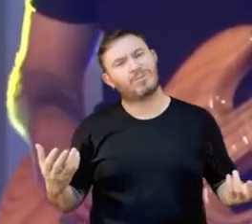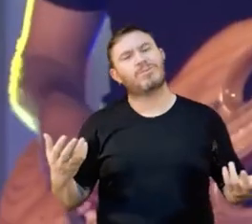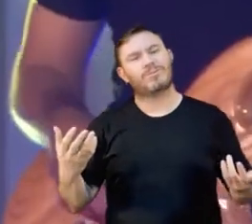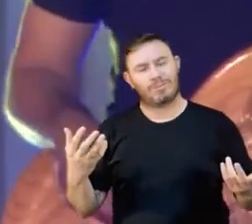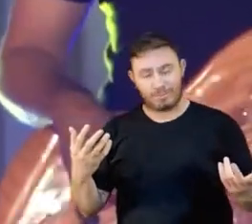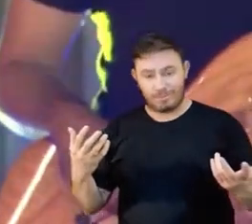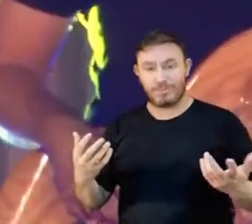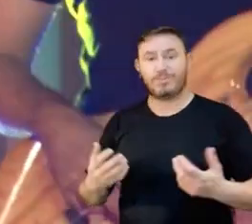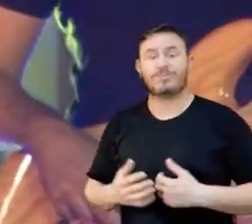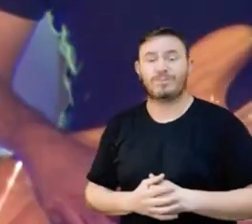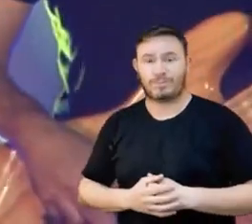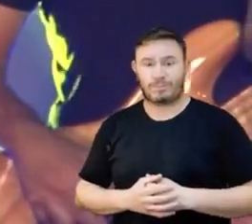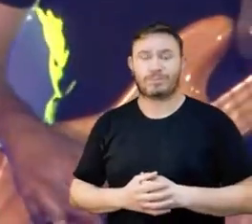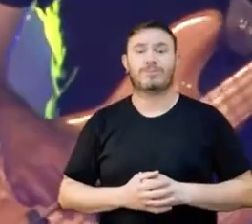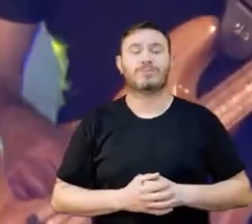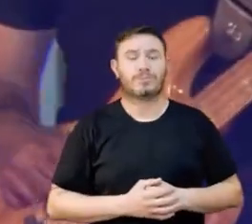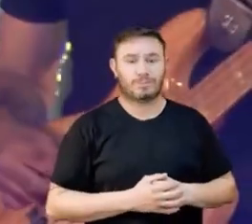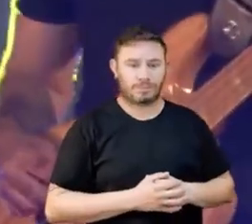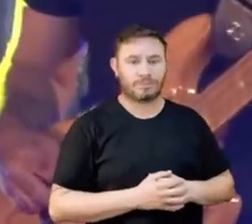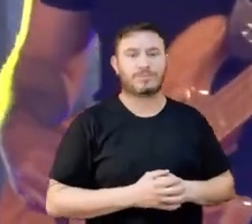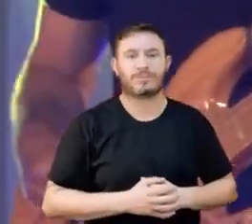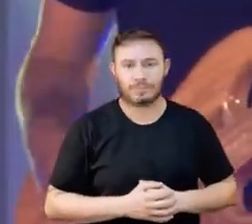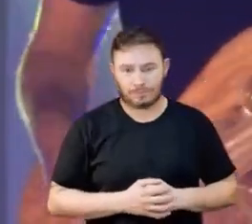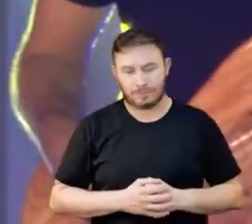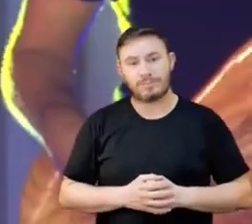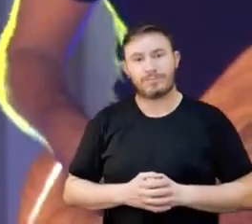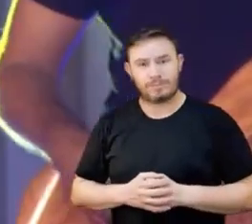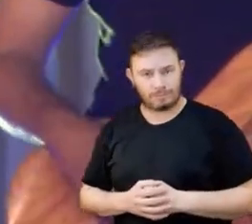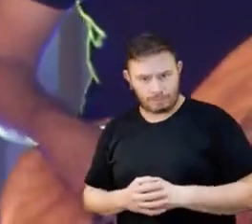o tempo